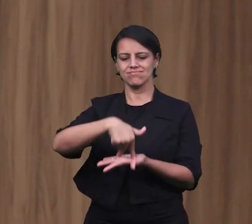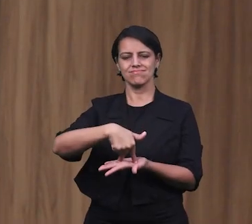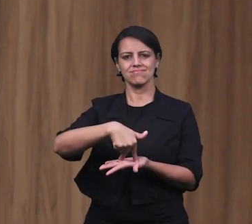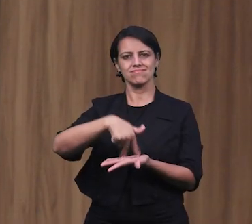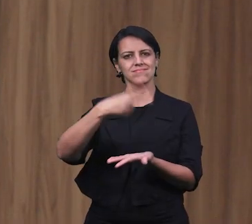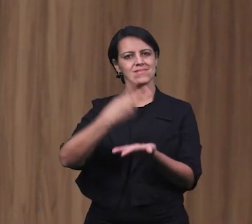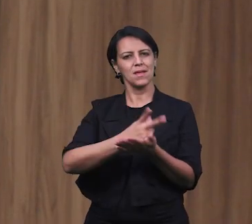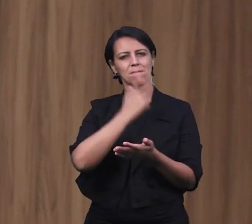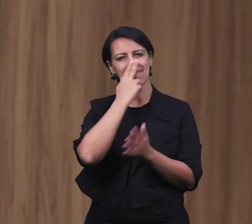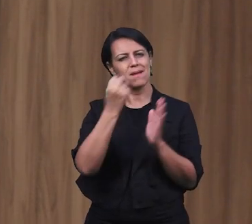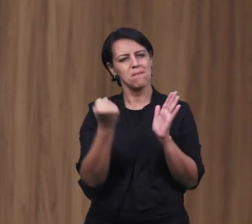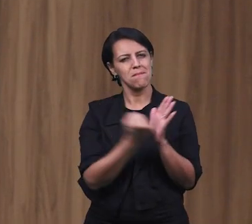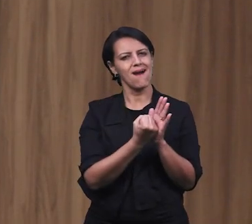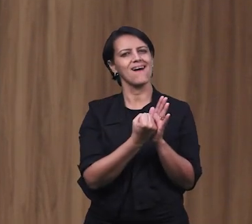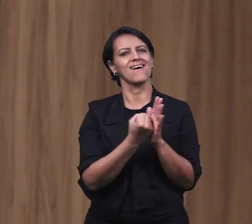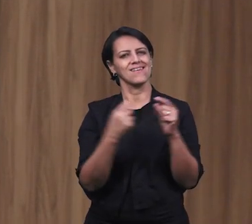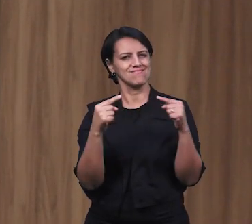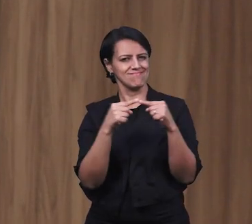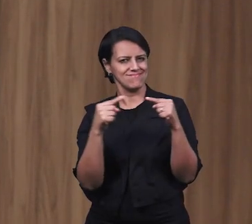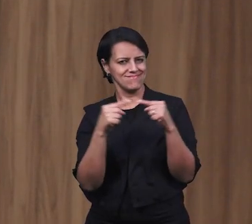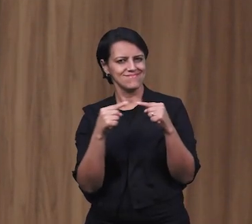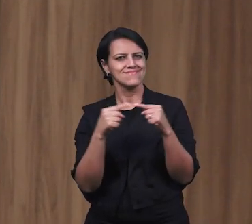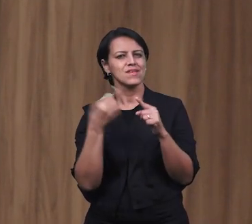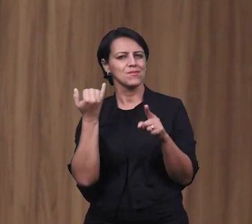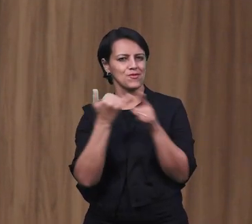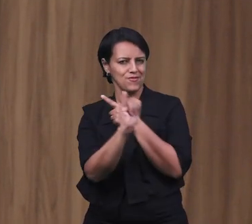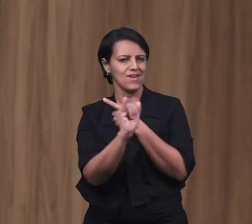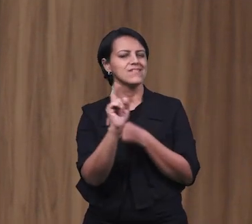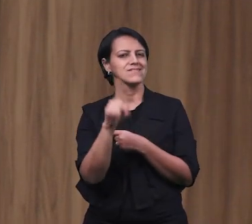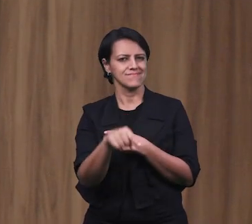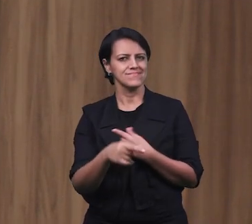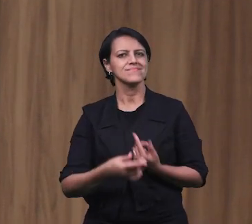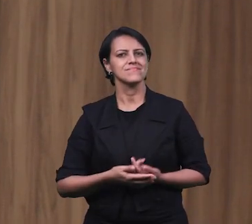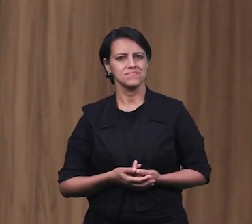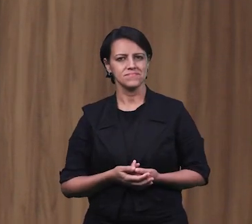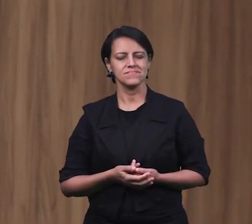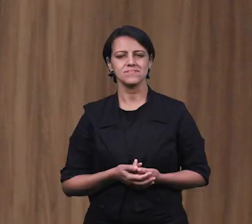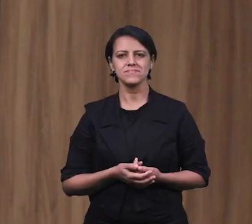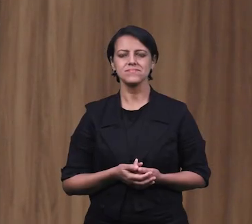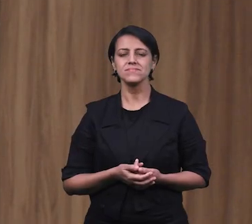ele é marcado. Então, tem um tempo profético para as coisas acontecerem.